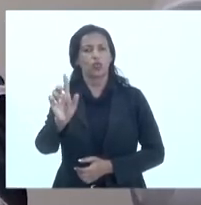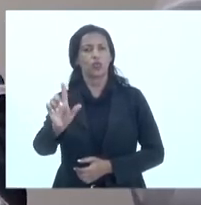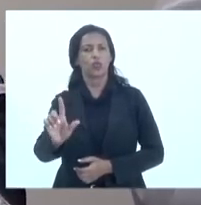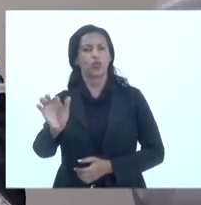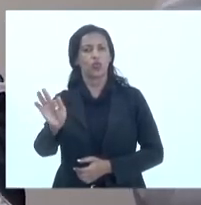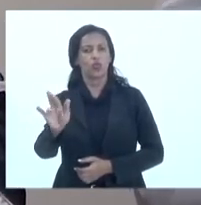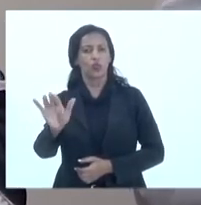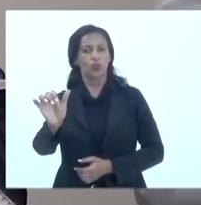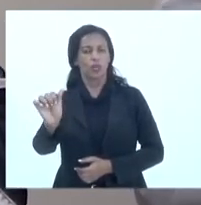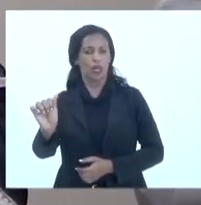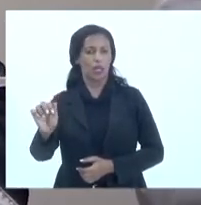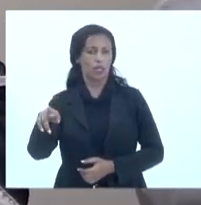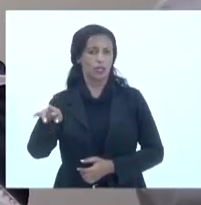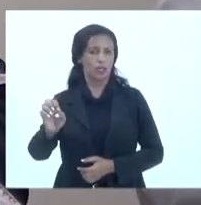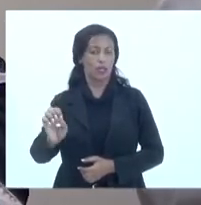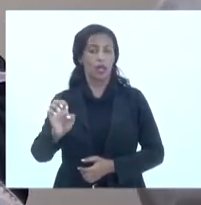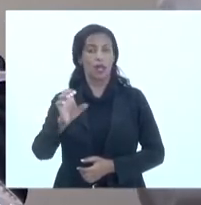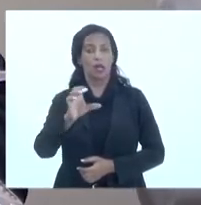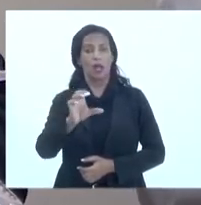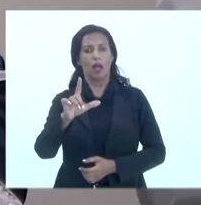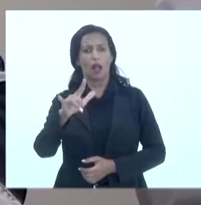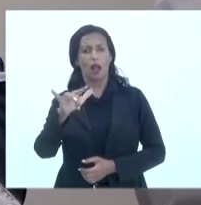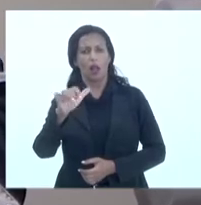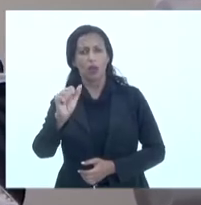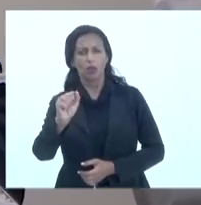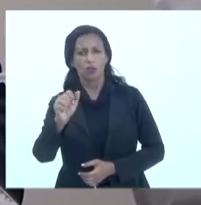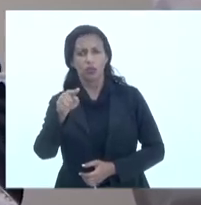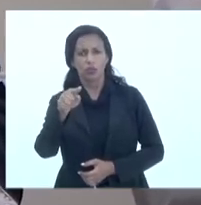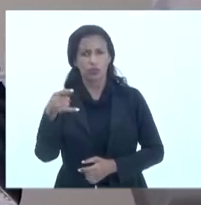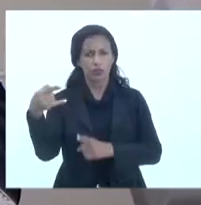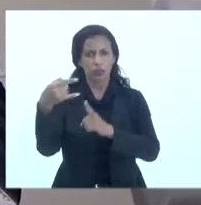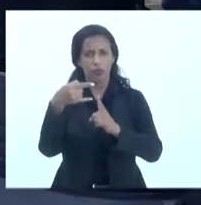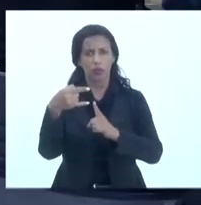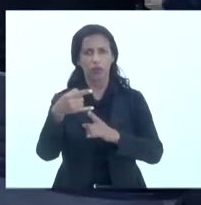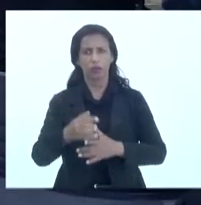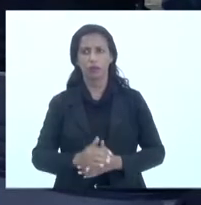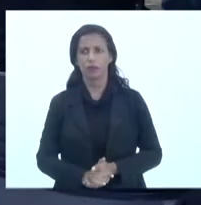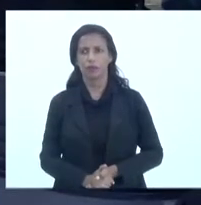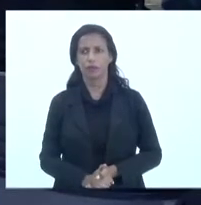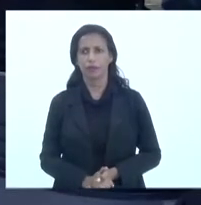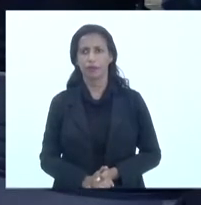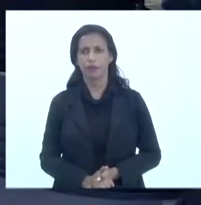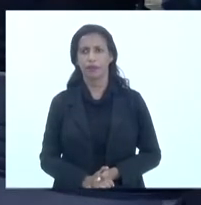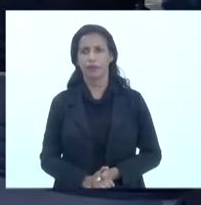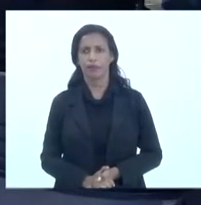Alvarez. Está no virtual, Cláudio?